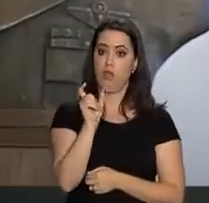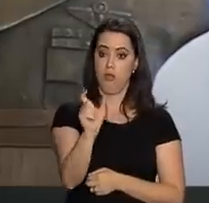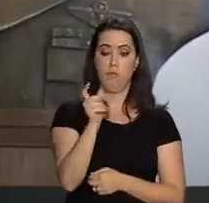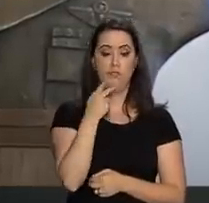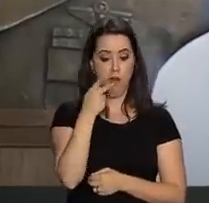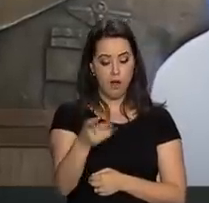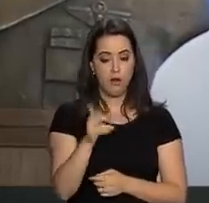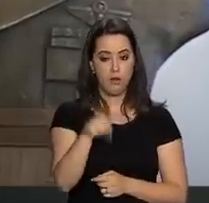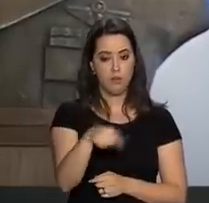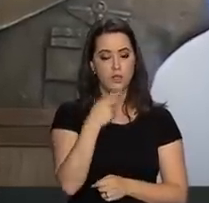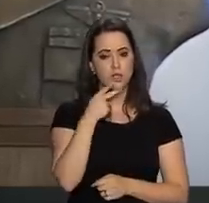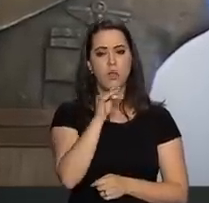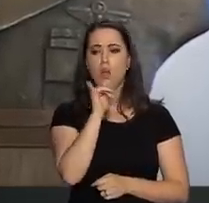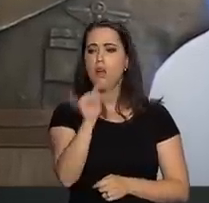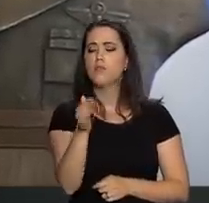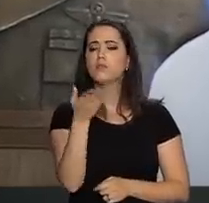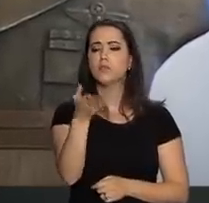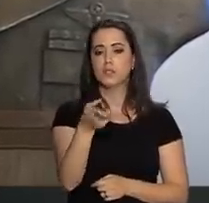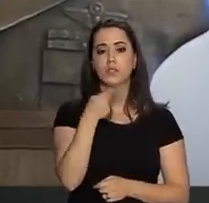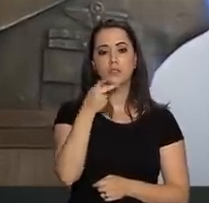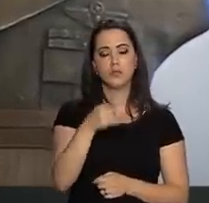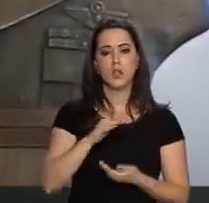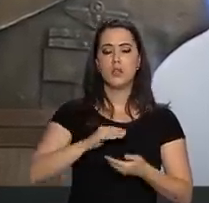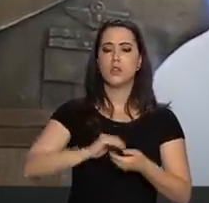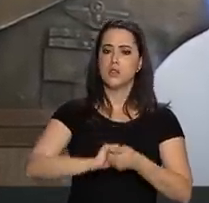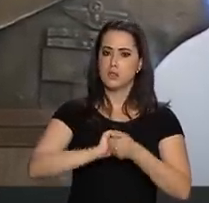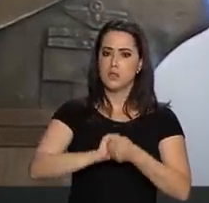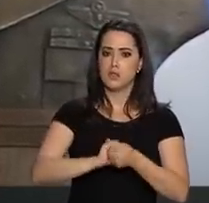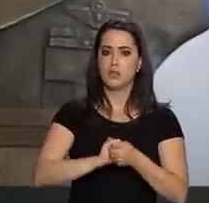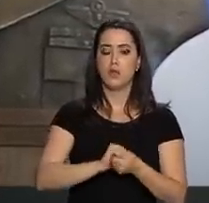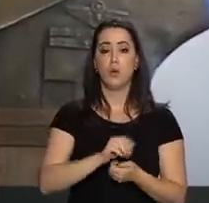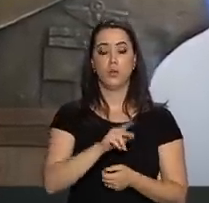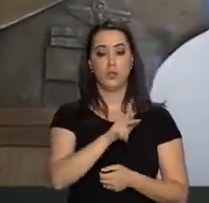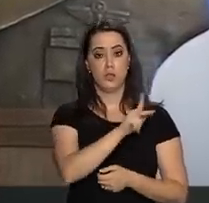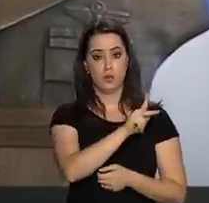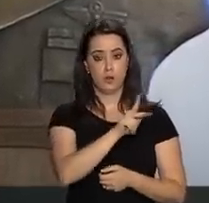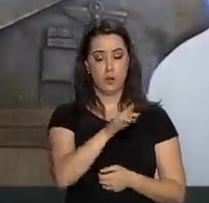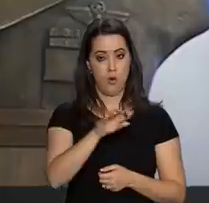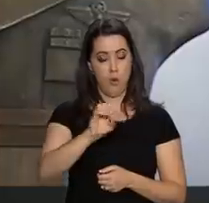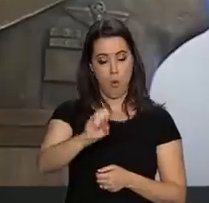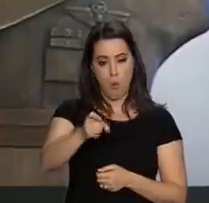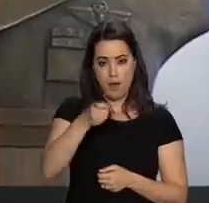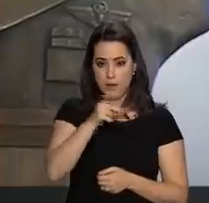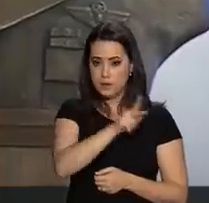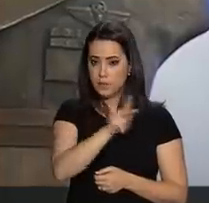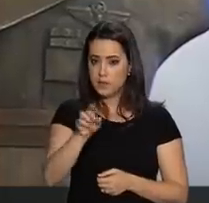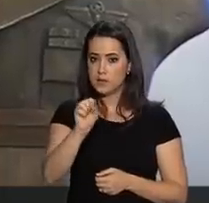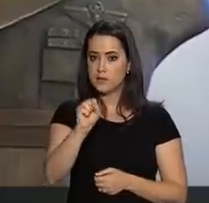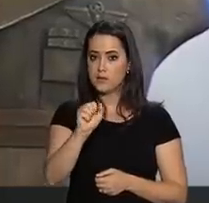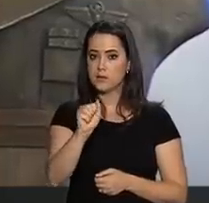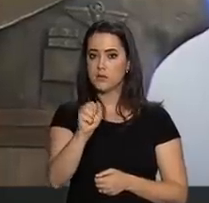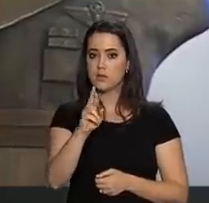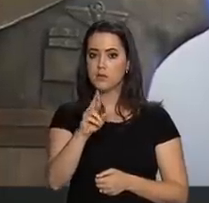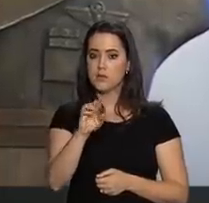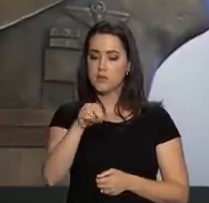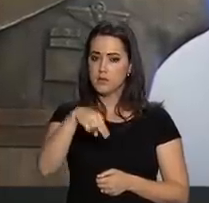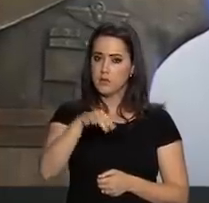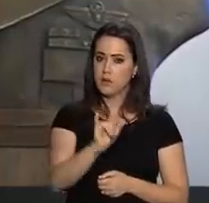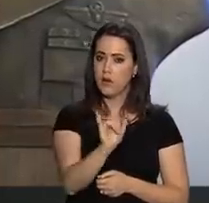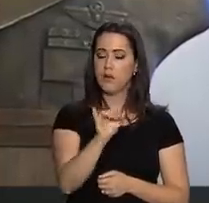conjunta, e me reportei esse fato, saudando José Sarney, que sempre quando findava o ano, ele arranjava uma